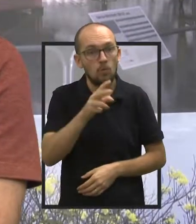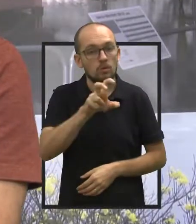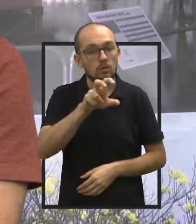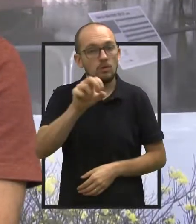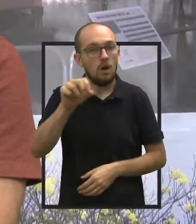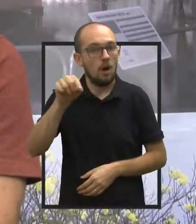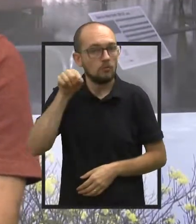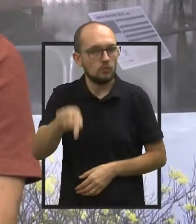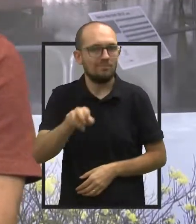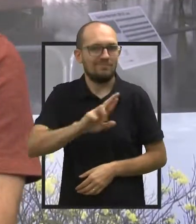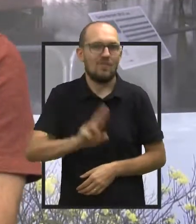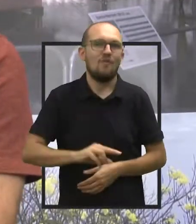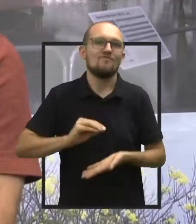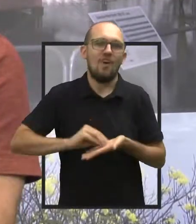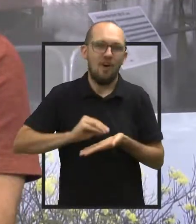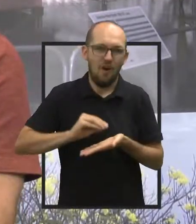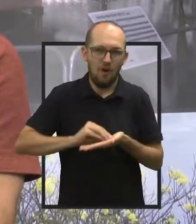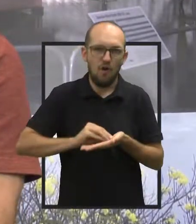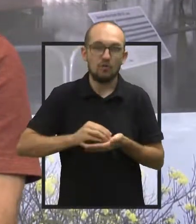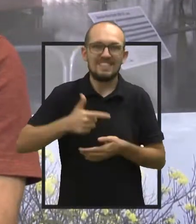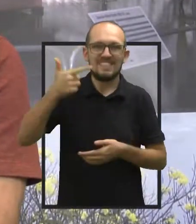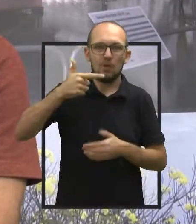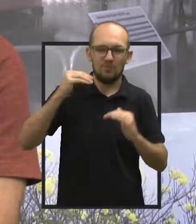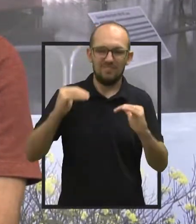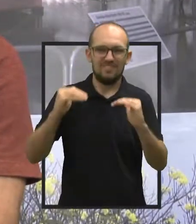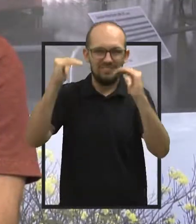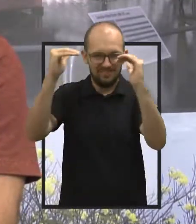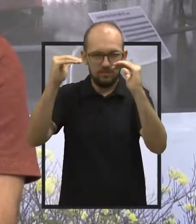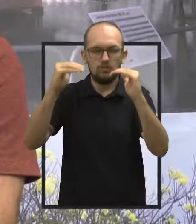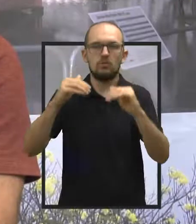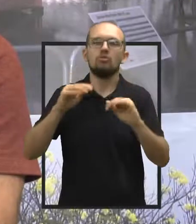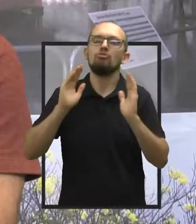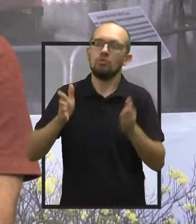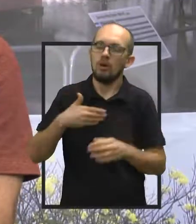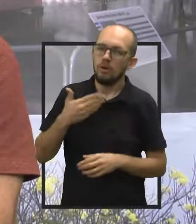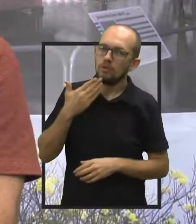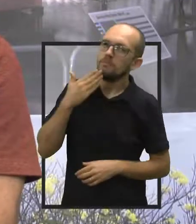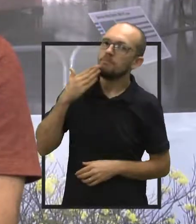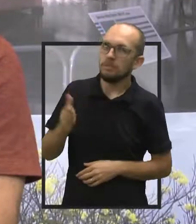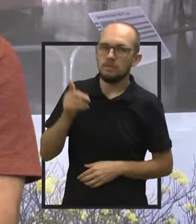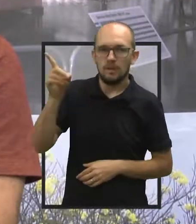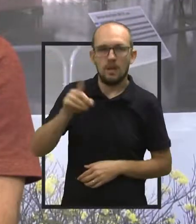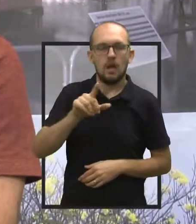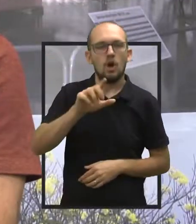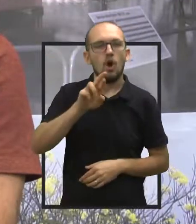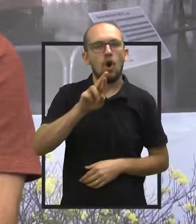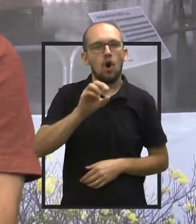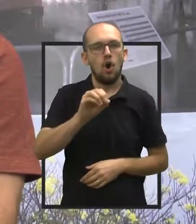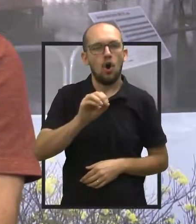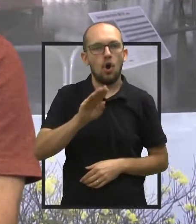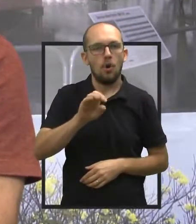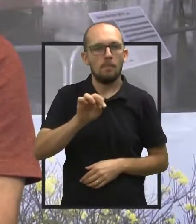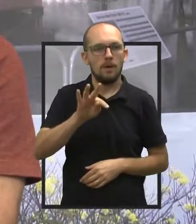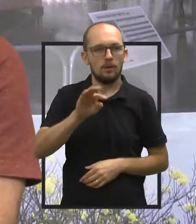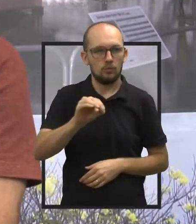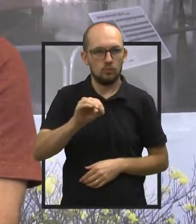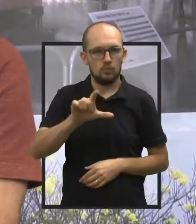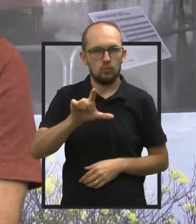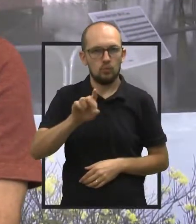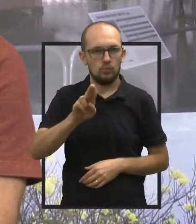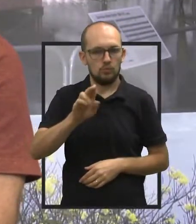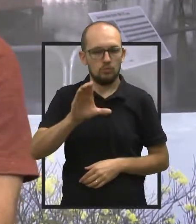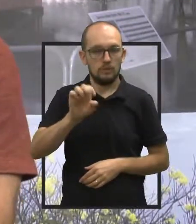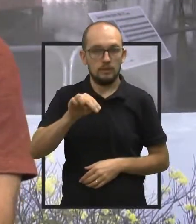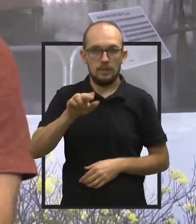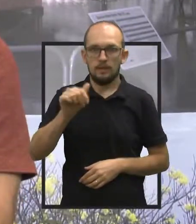R$2.500.000 esse segundo andar. E nós já solicitamos o deputado Roberto de Lucena, que já deu um ok e colocou